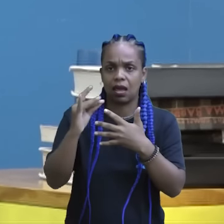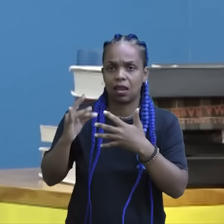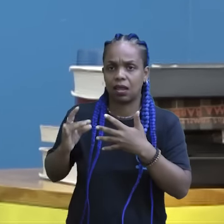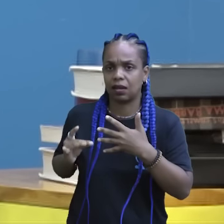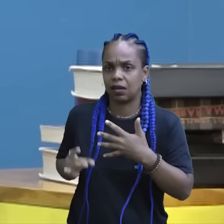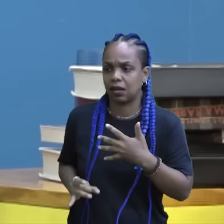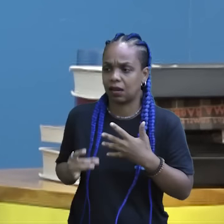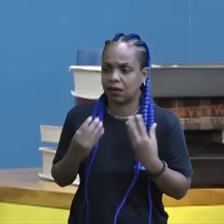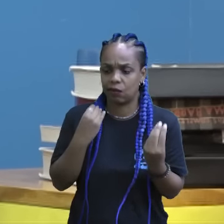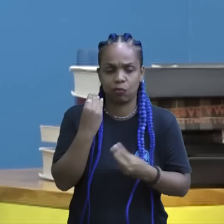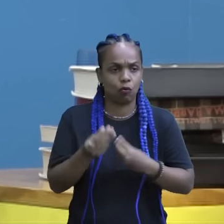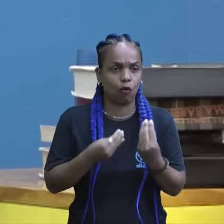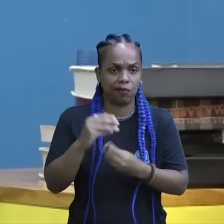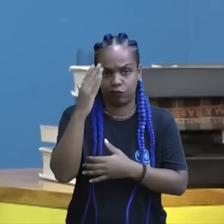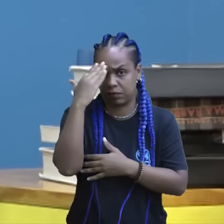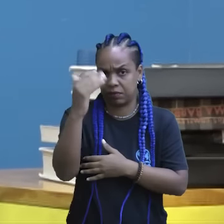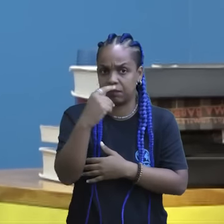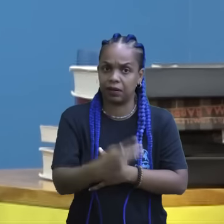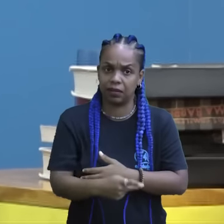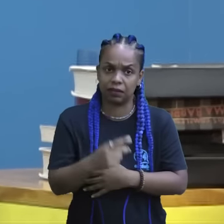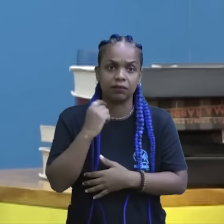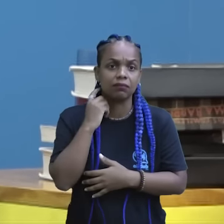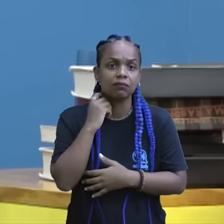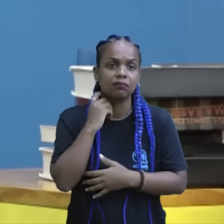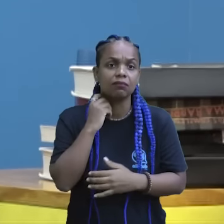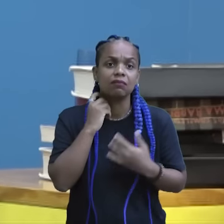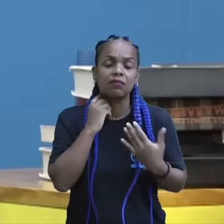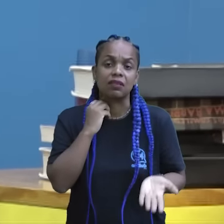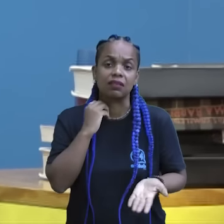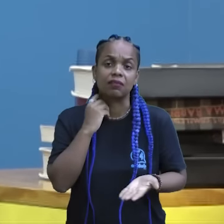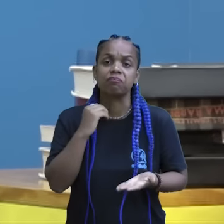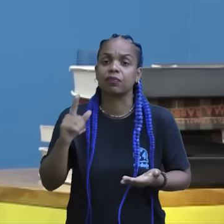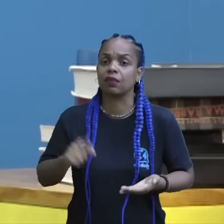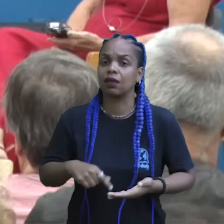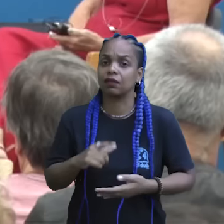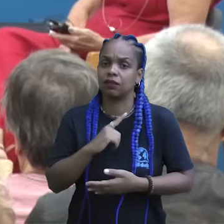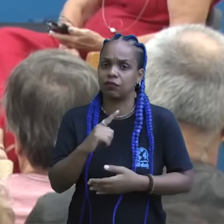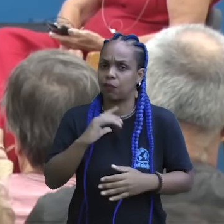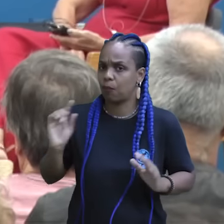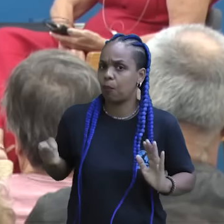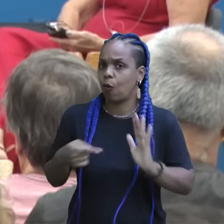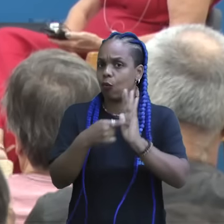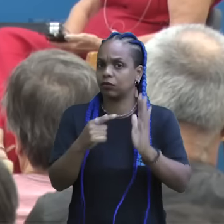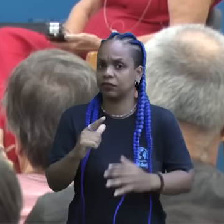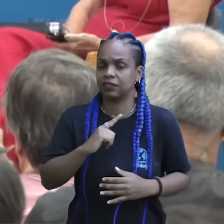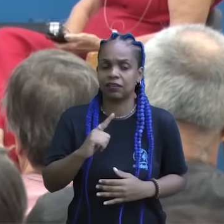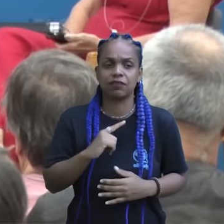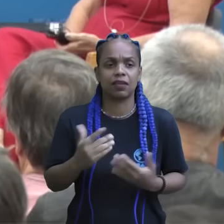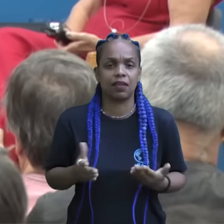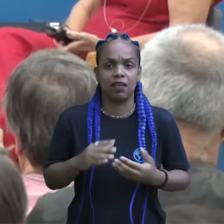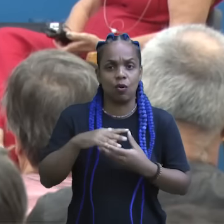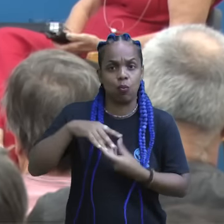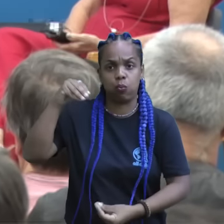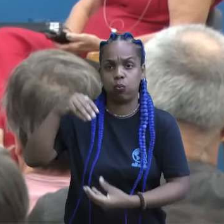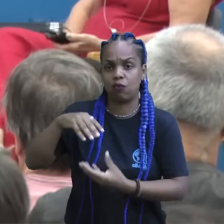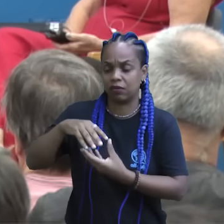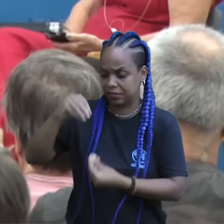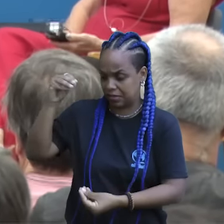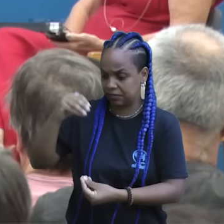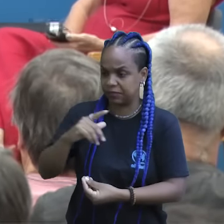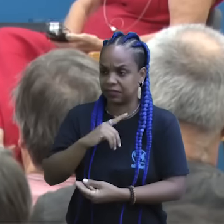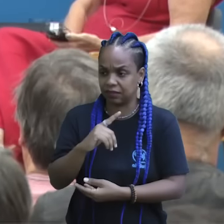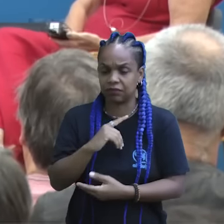sobre os fantasmas, né, que era um antigo escravocrata e que depois os fantasmas voltam. Então, ele fala